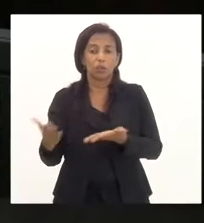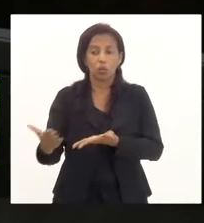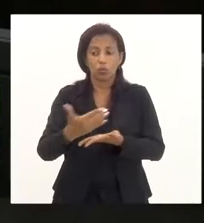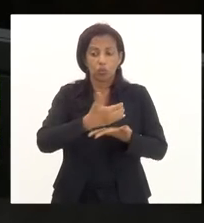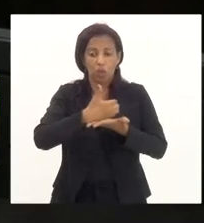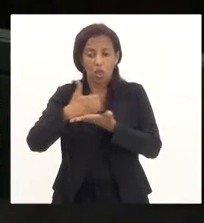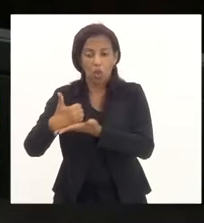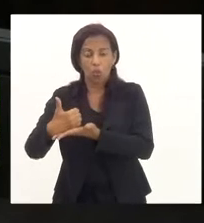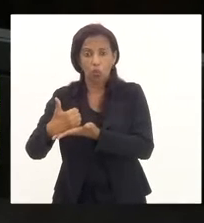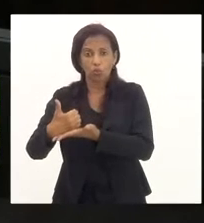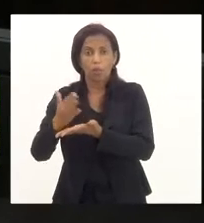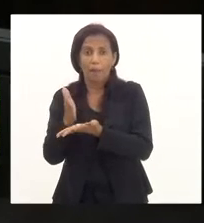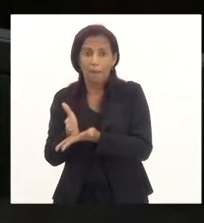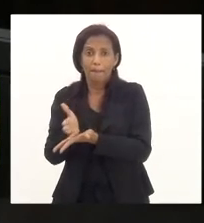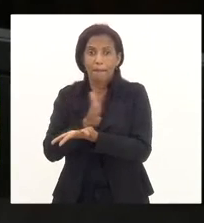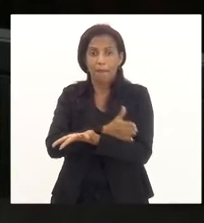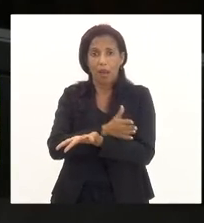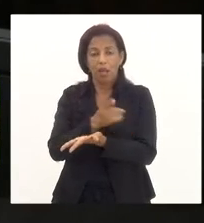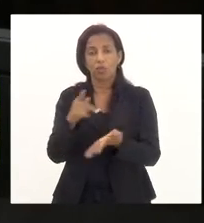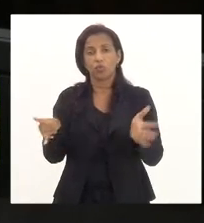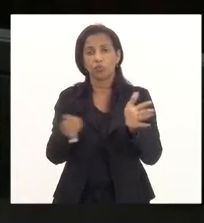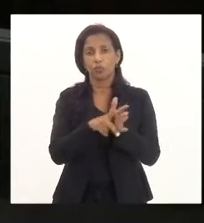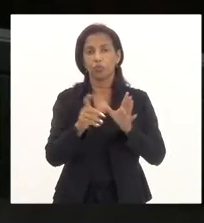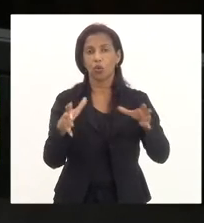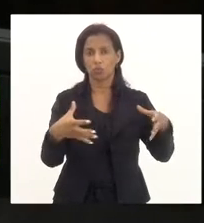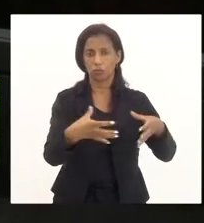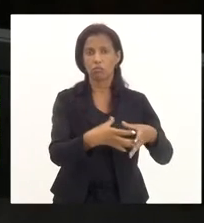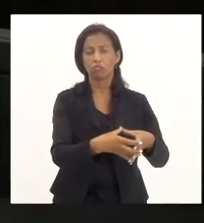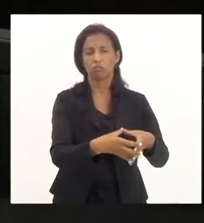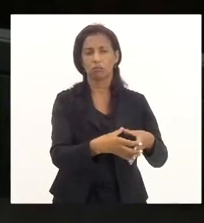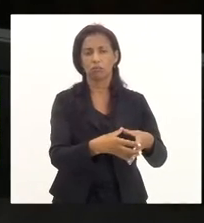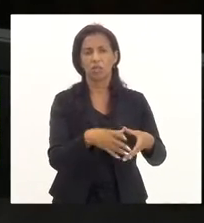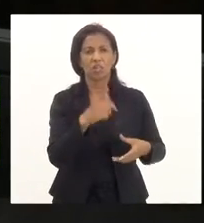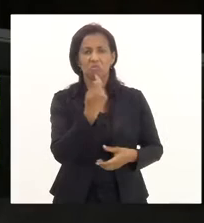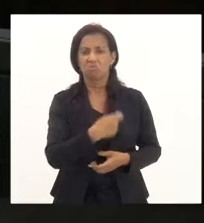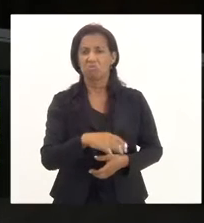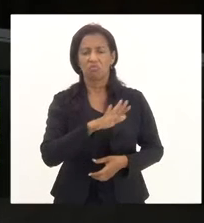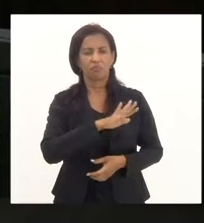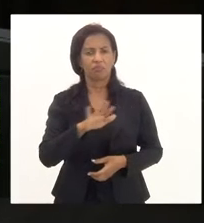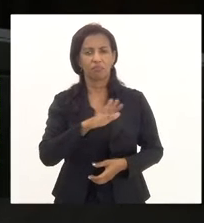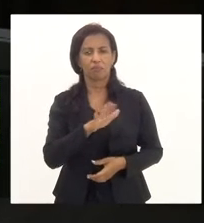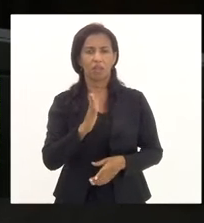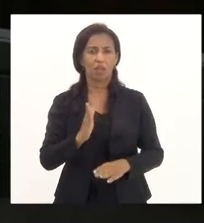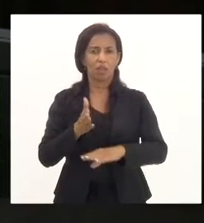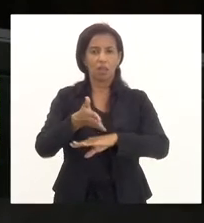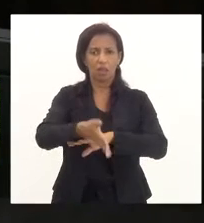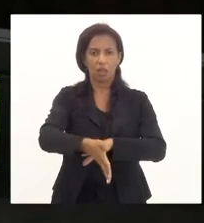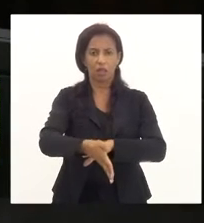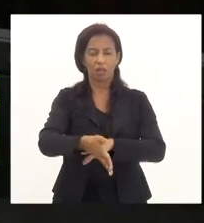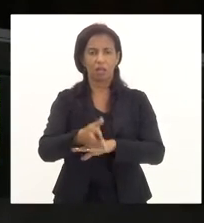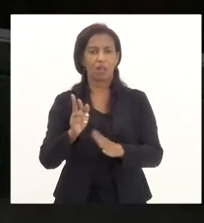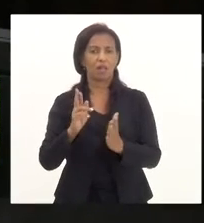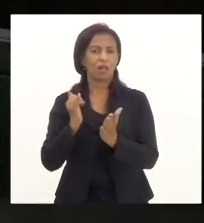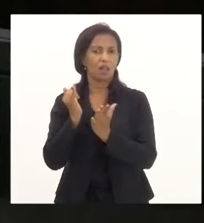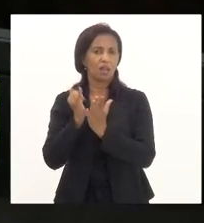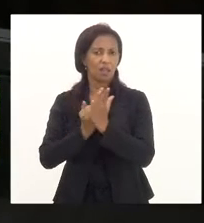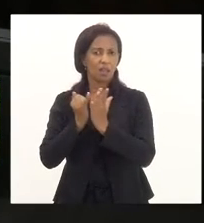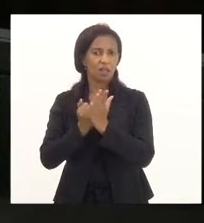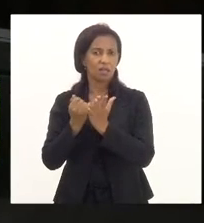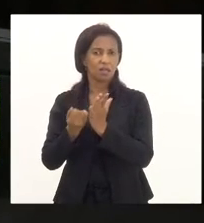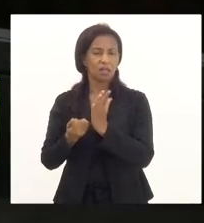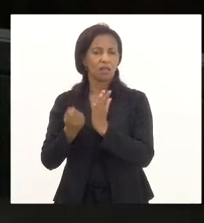recursos são mais parte disso ele já pode é isso eles nem precisam de entrar na receita